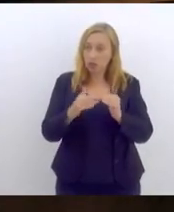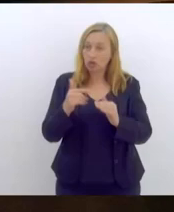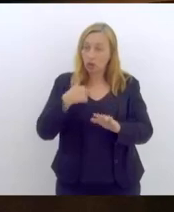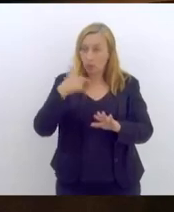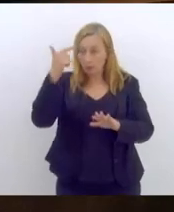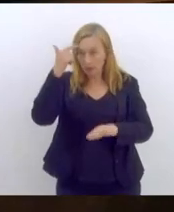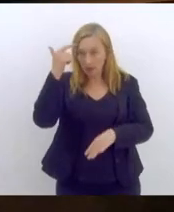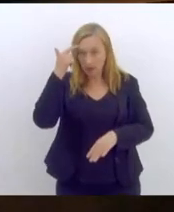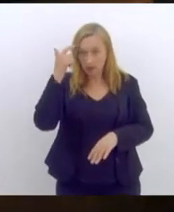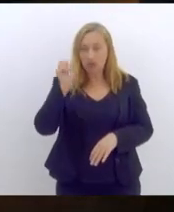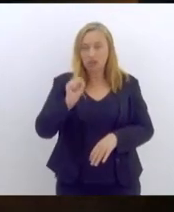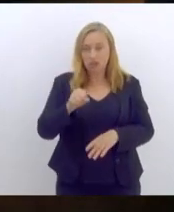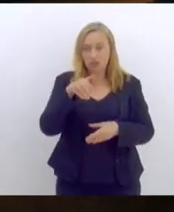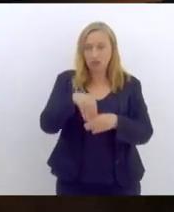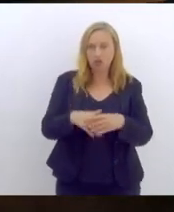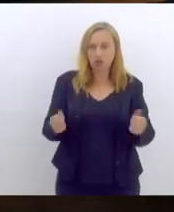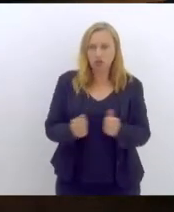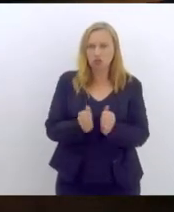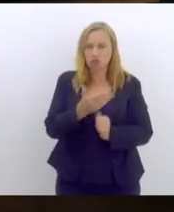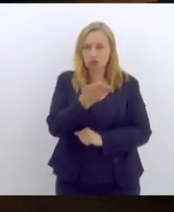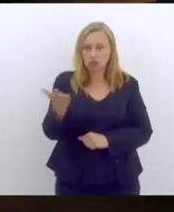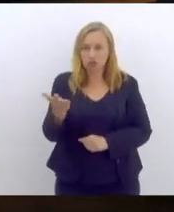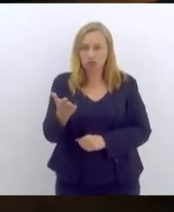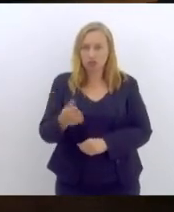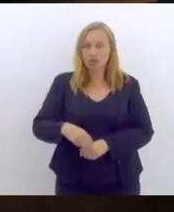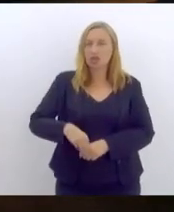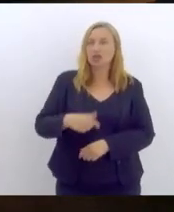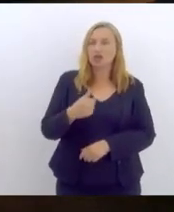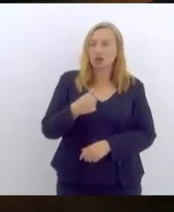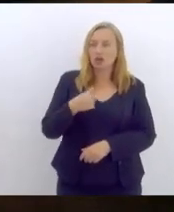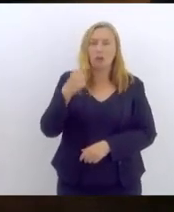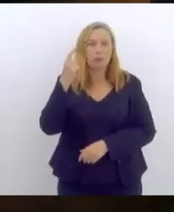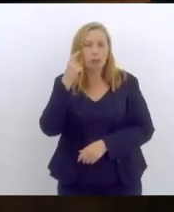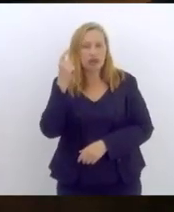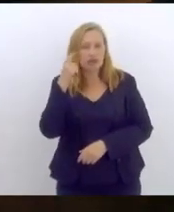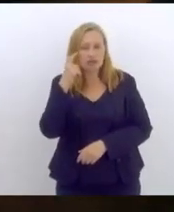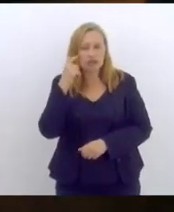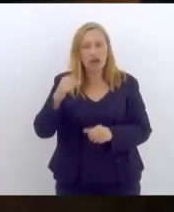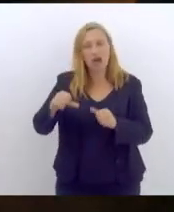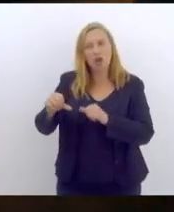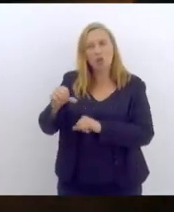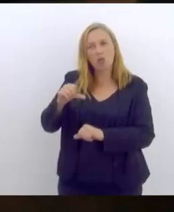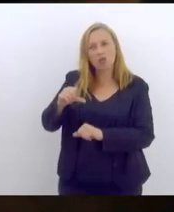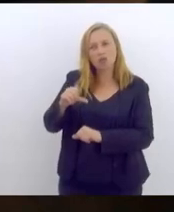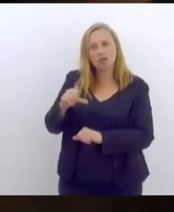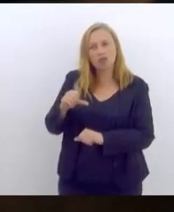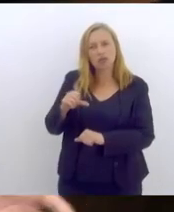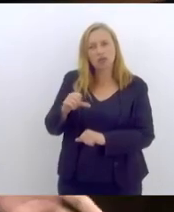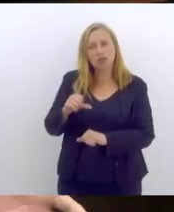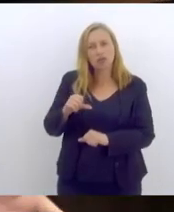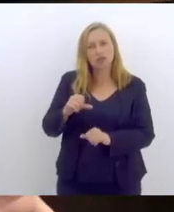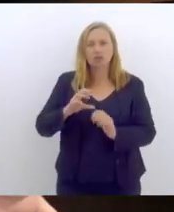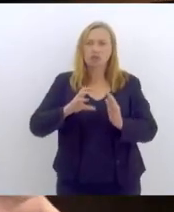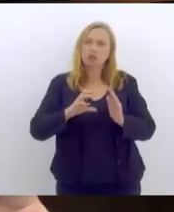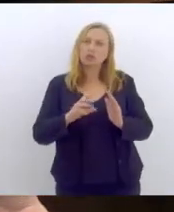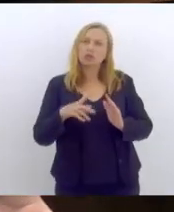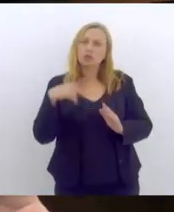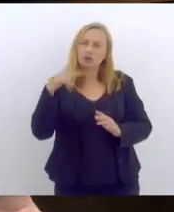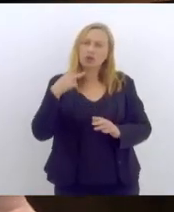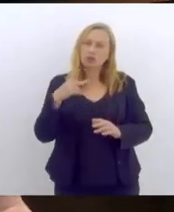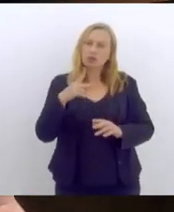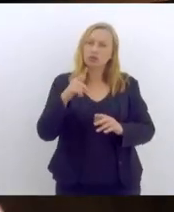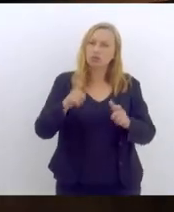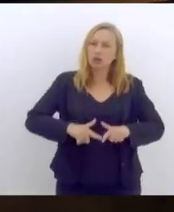penso, estarei votando junto com vocês. E o que eu tiver pensamento contraditório, o parlamento é o lugar mais plural para a